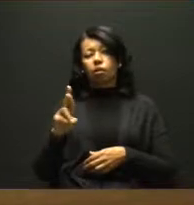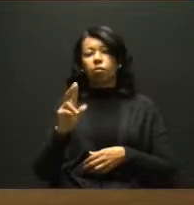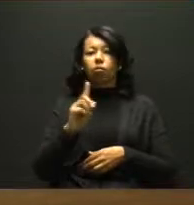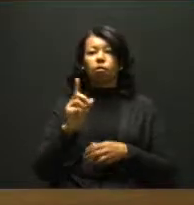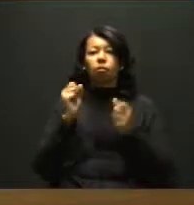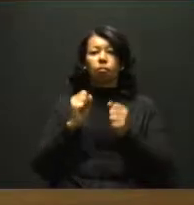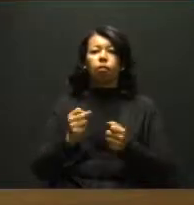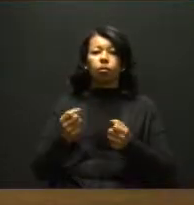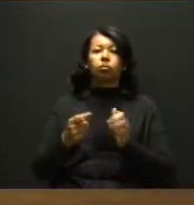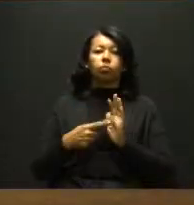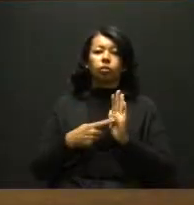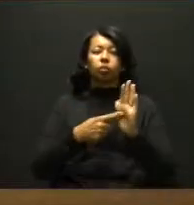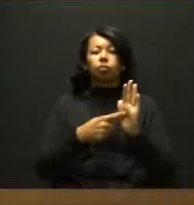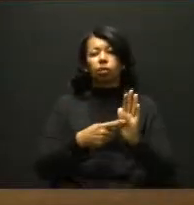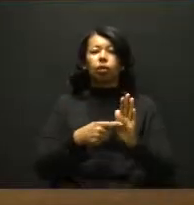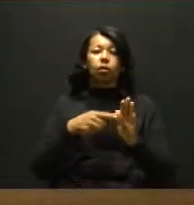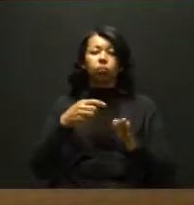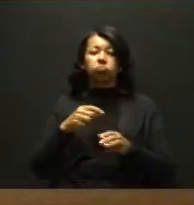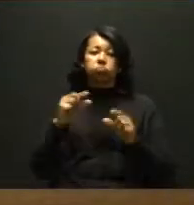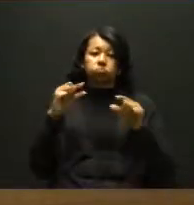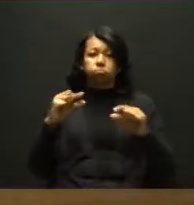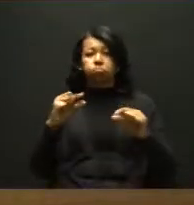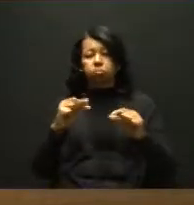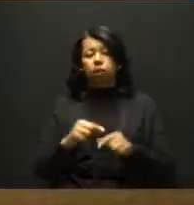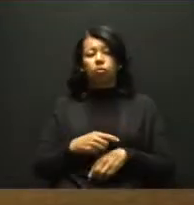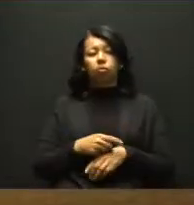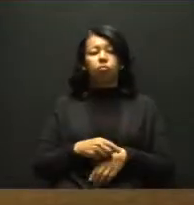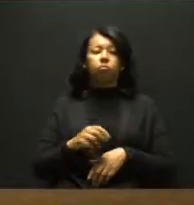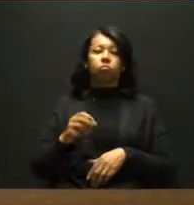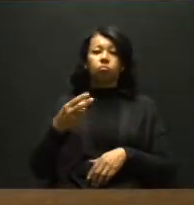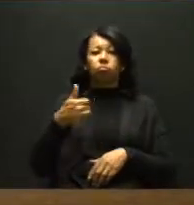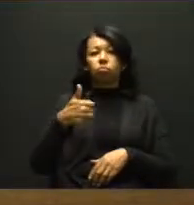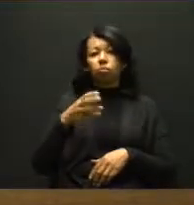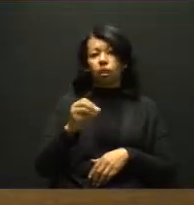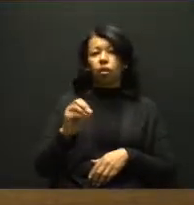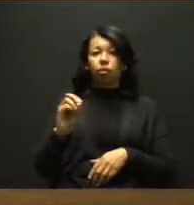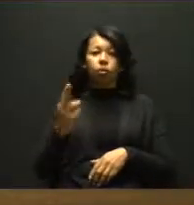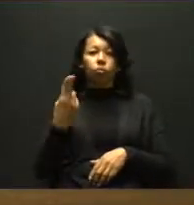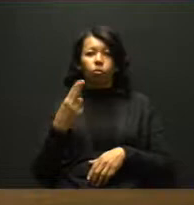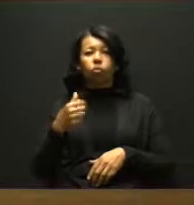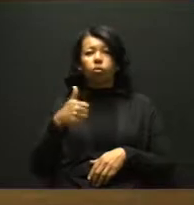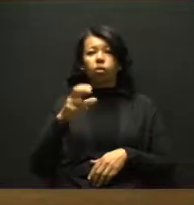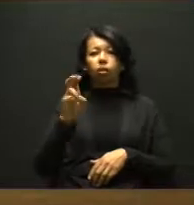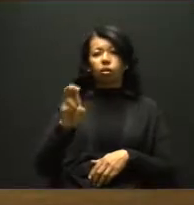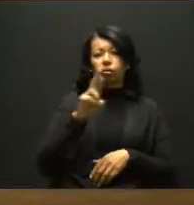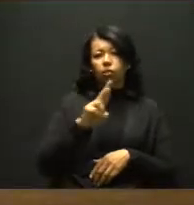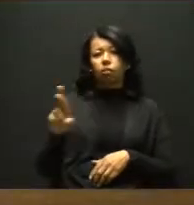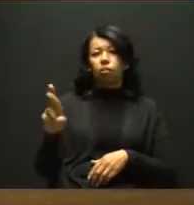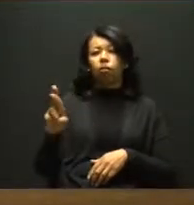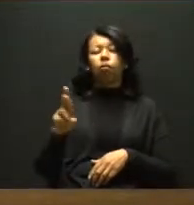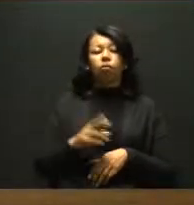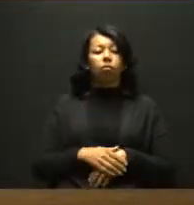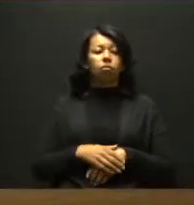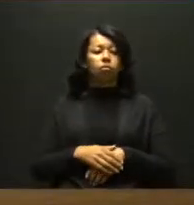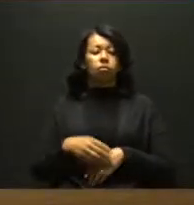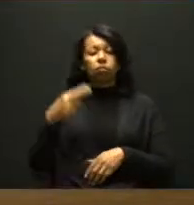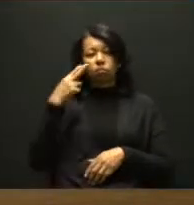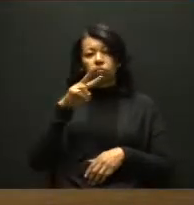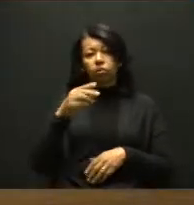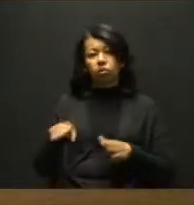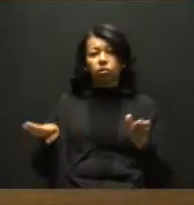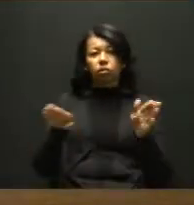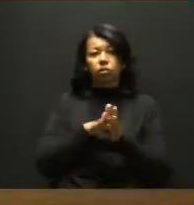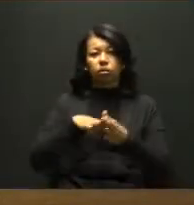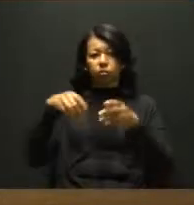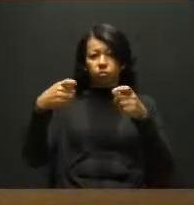apresentar um prato menor a menor ou a 10 ou a 15 reais como houve casos no rostinho e chegamos na unidade